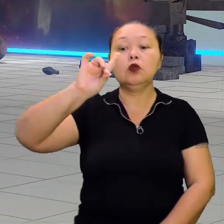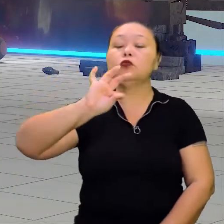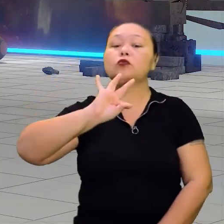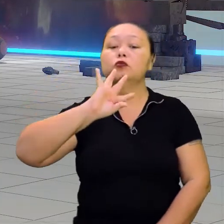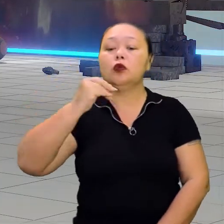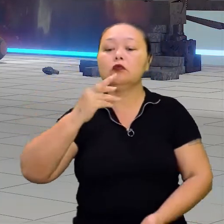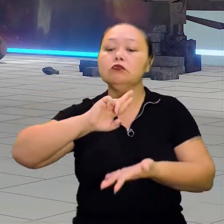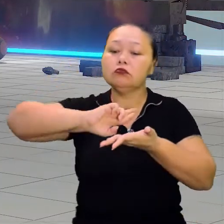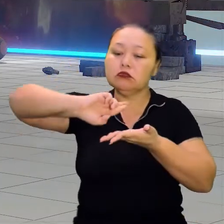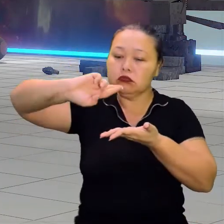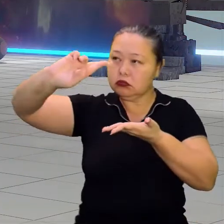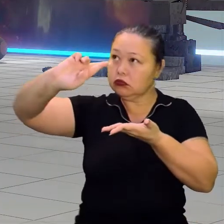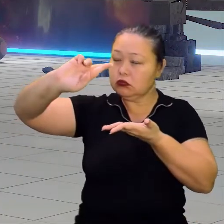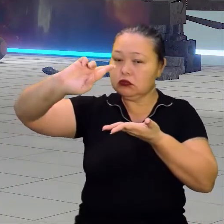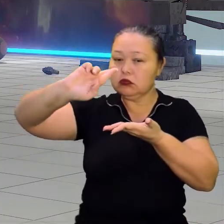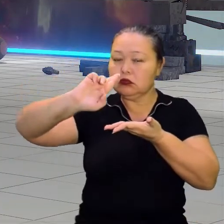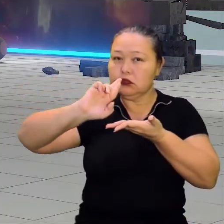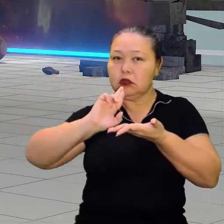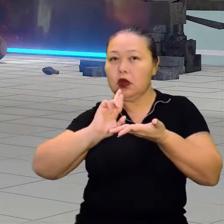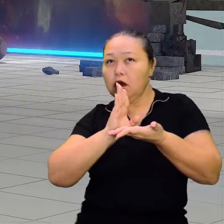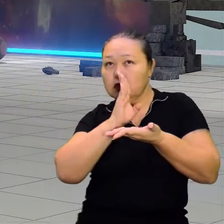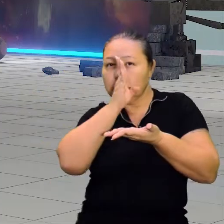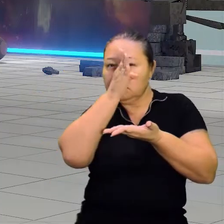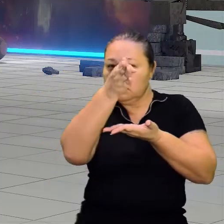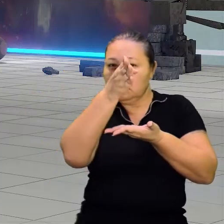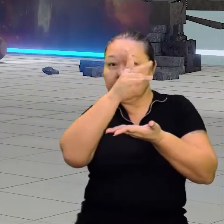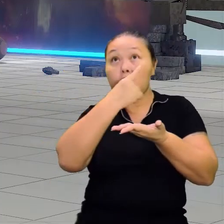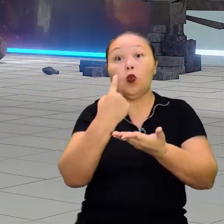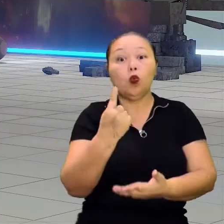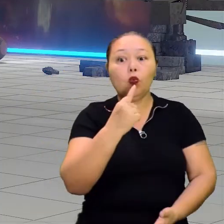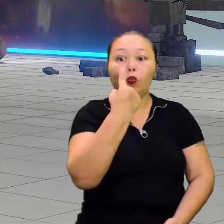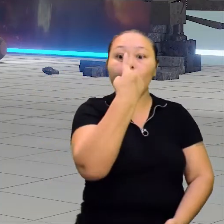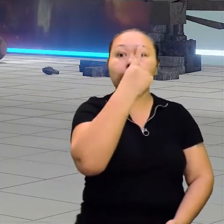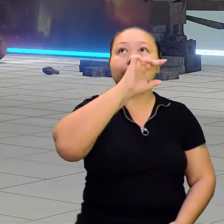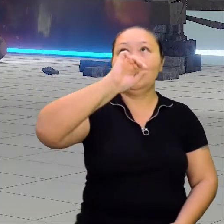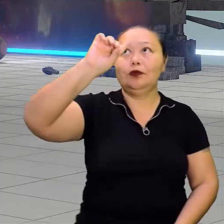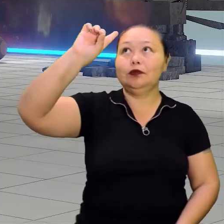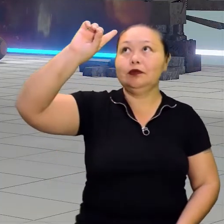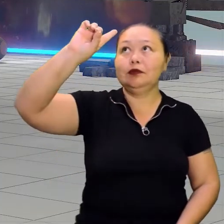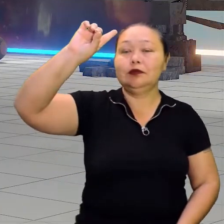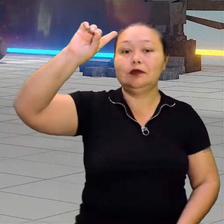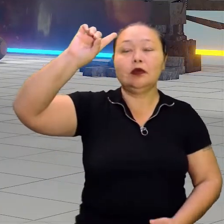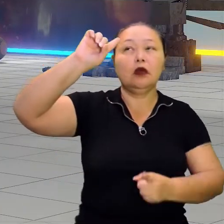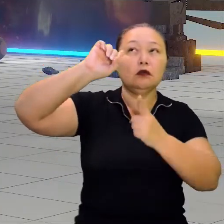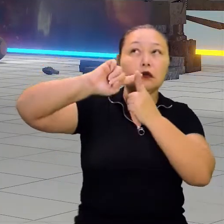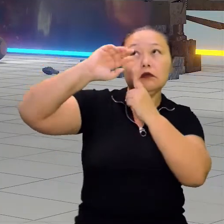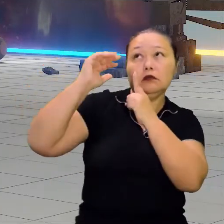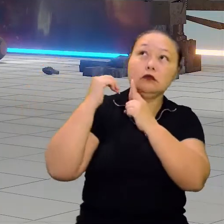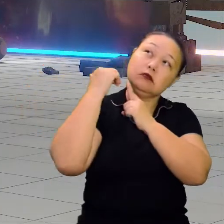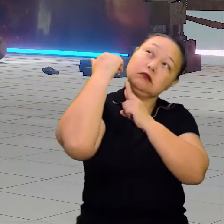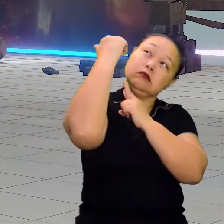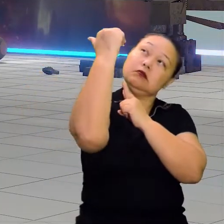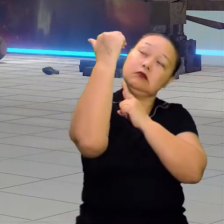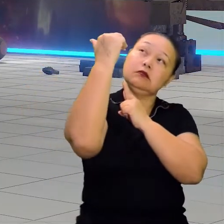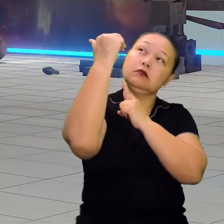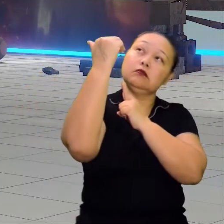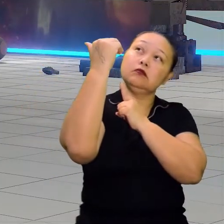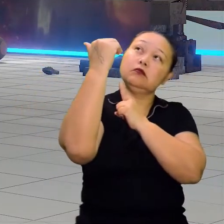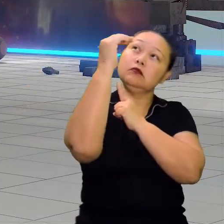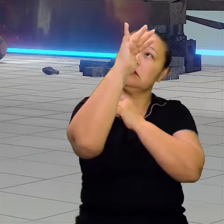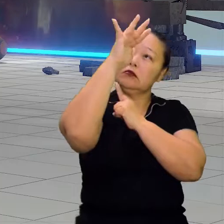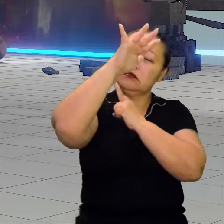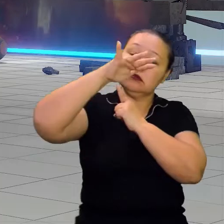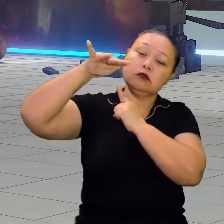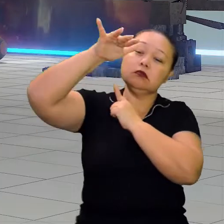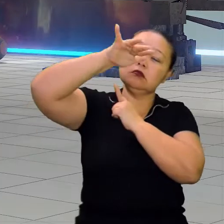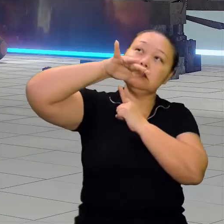religiões acabam indo em uma única direção. Tem um Deus. Tem algo superior que